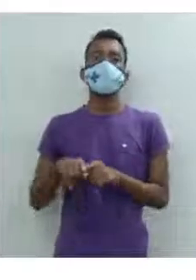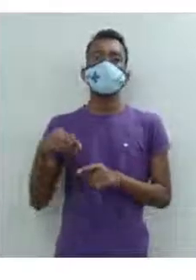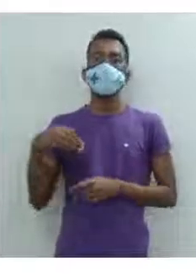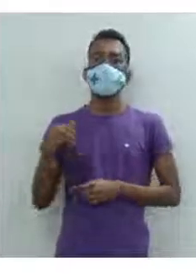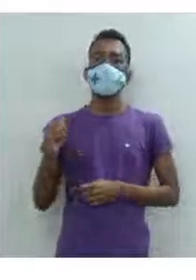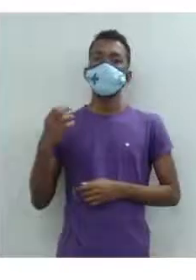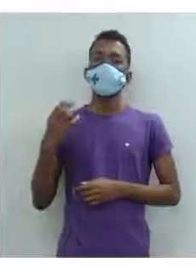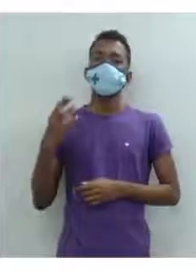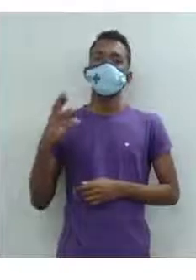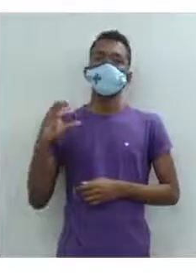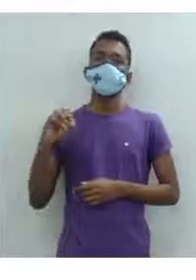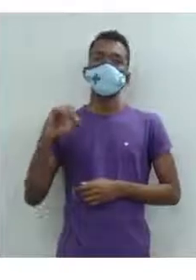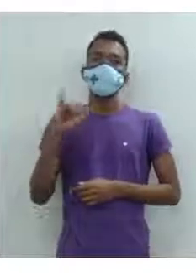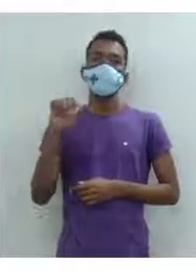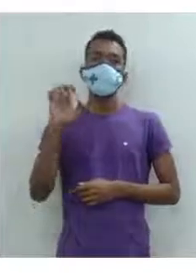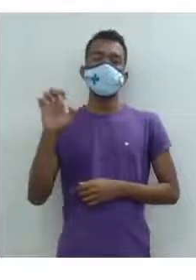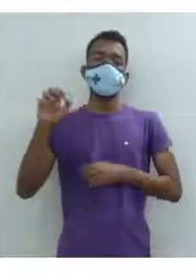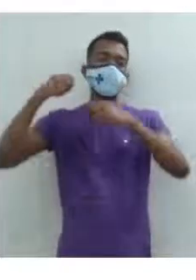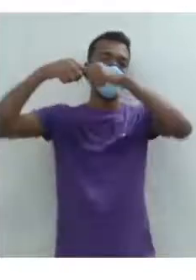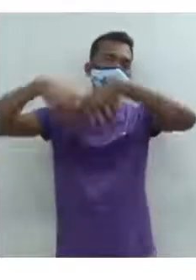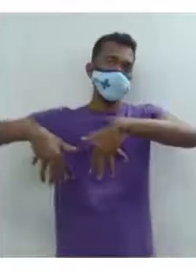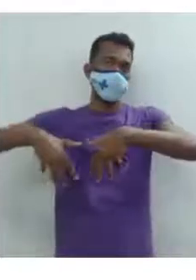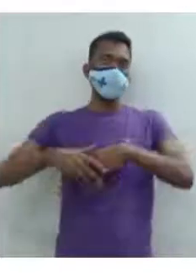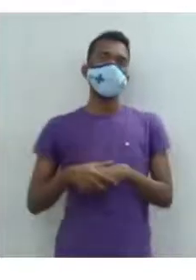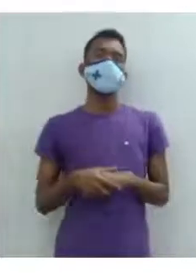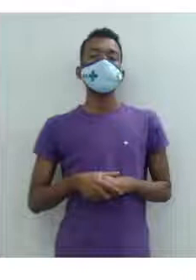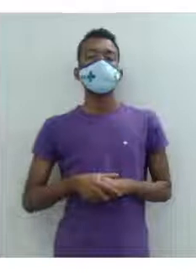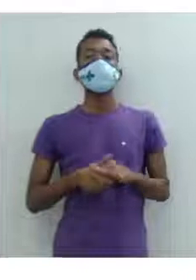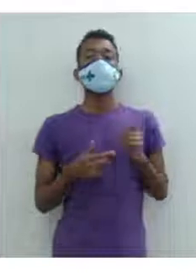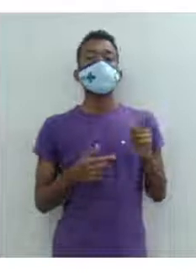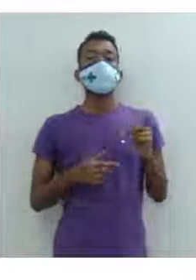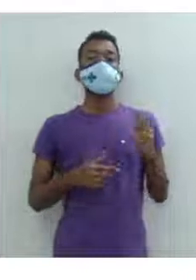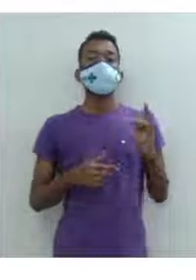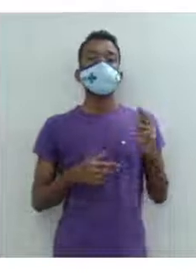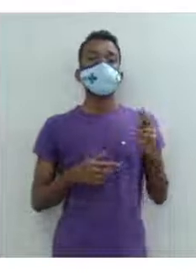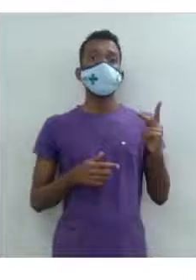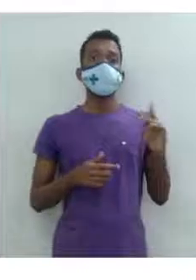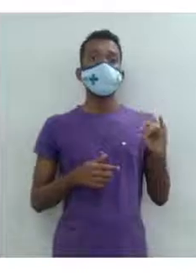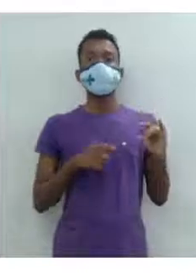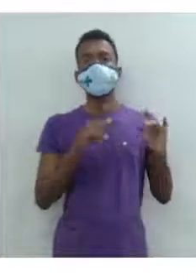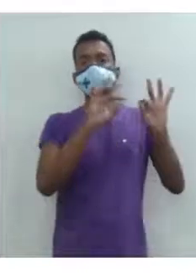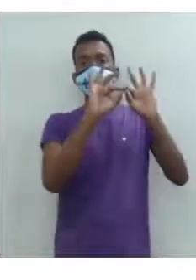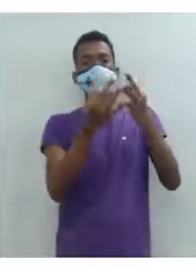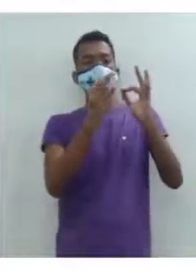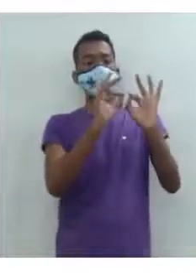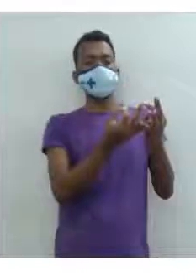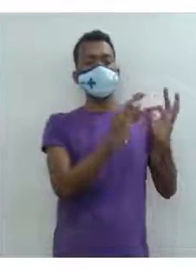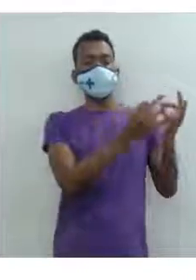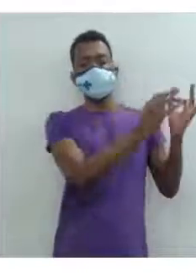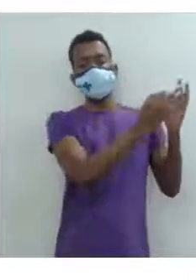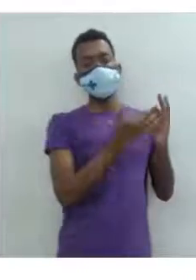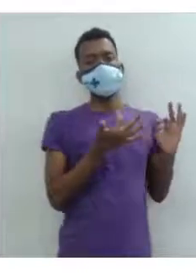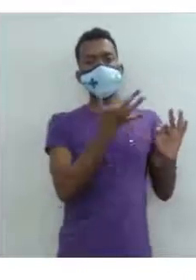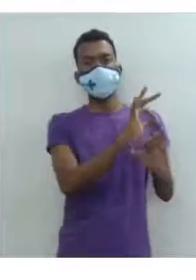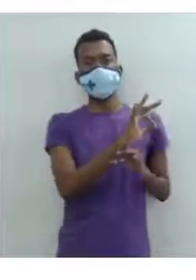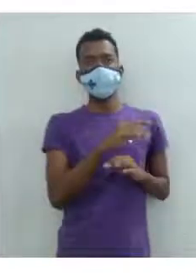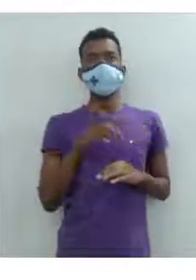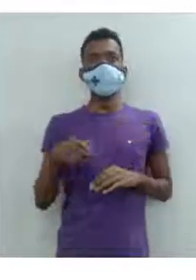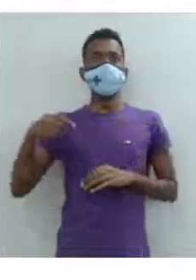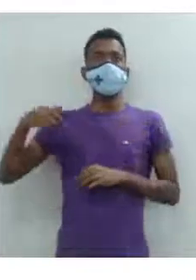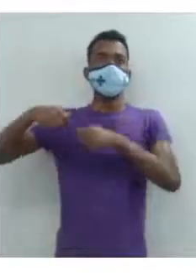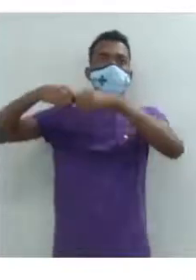macro-G. O tronco tupi, na realidade, tem cerca de 10 famílias, né? E o macro-G,